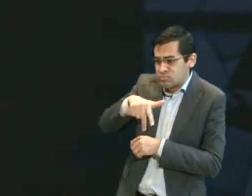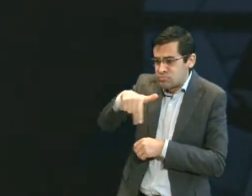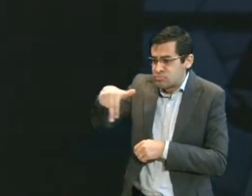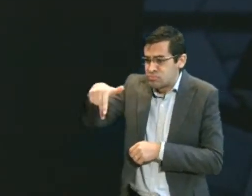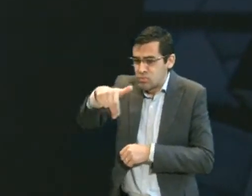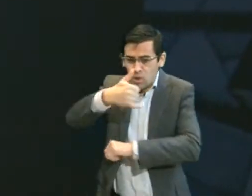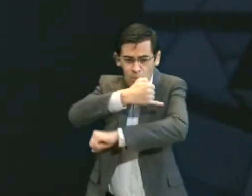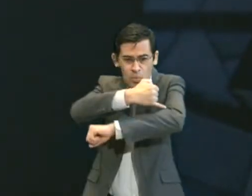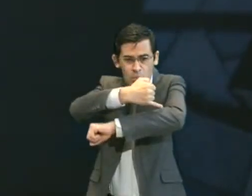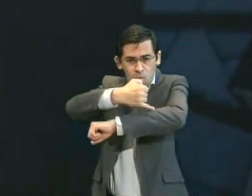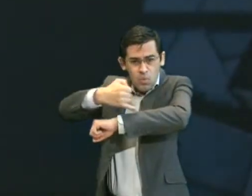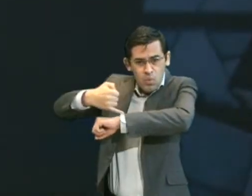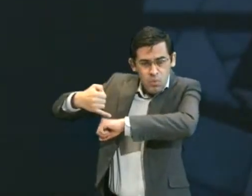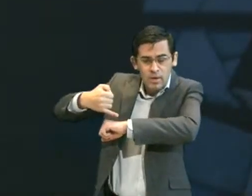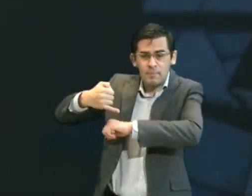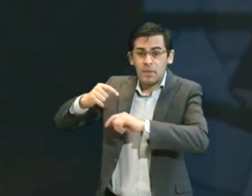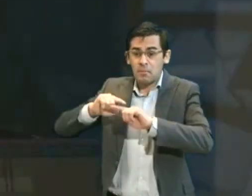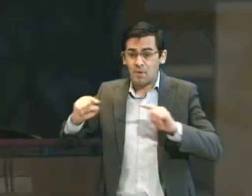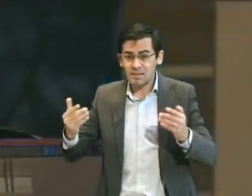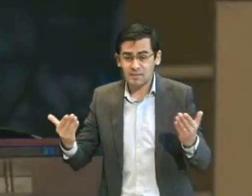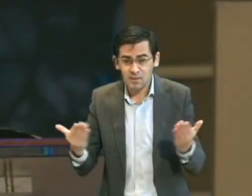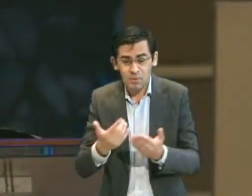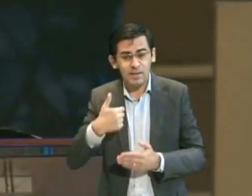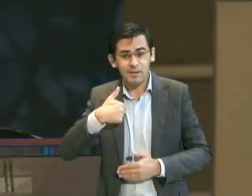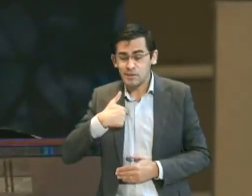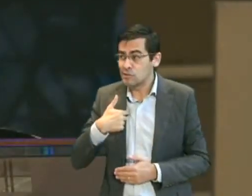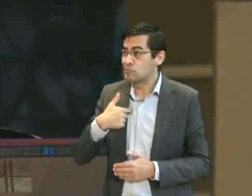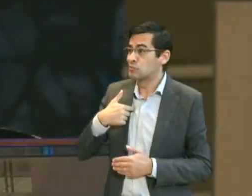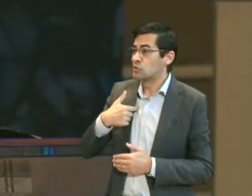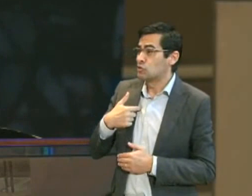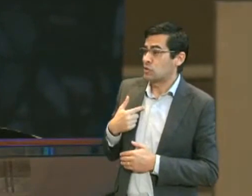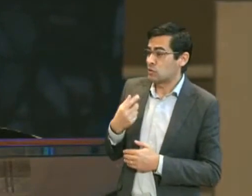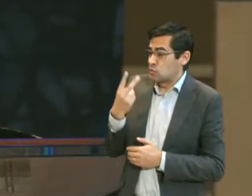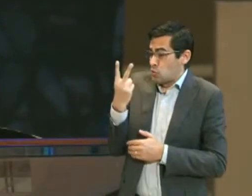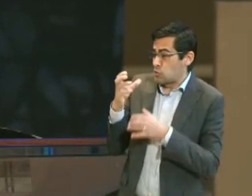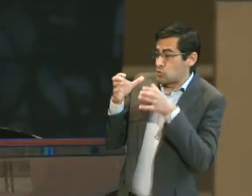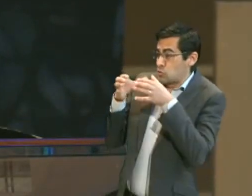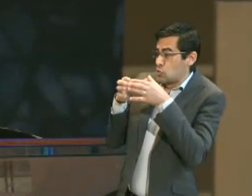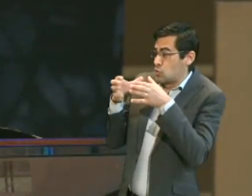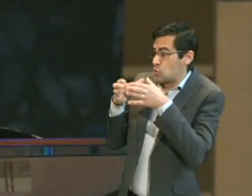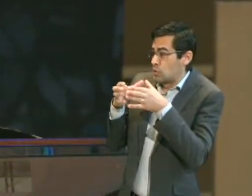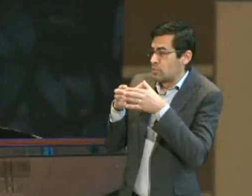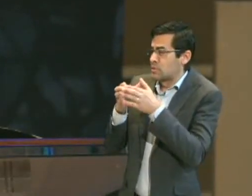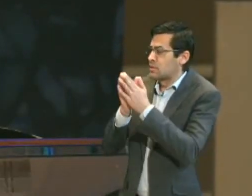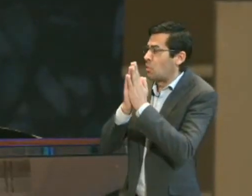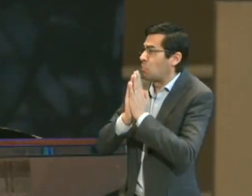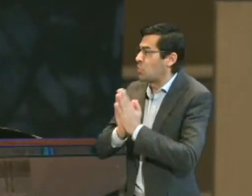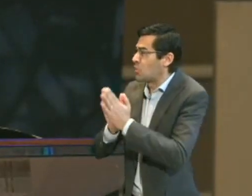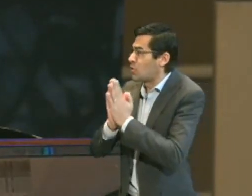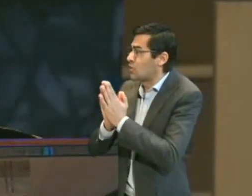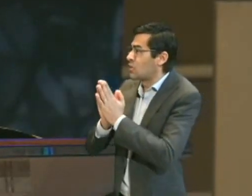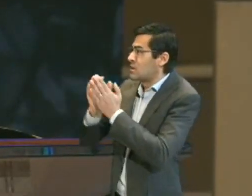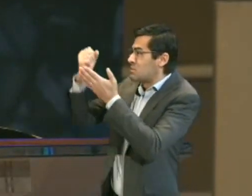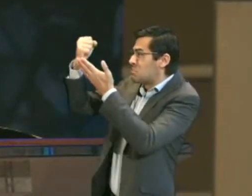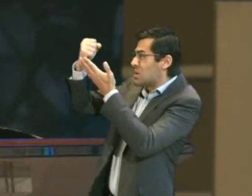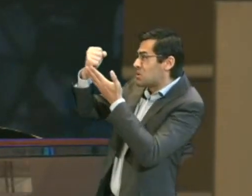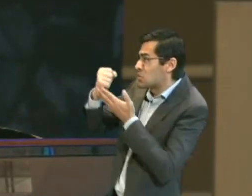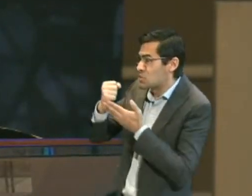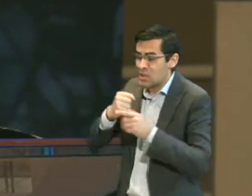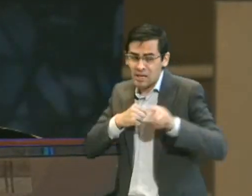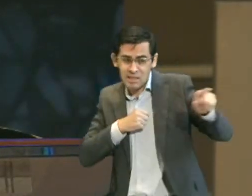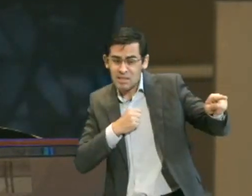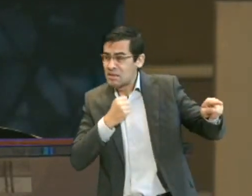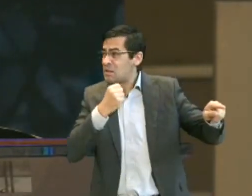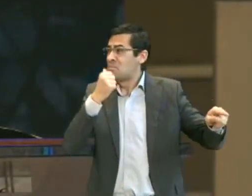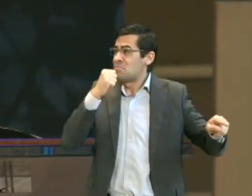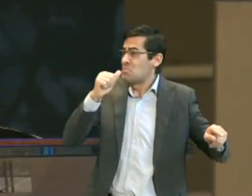Jordão. Já agora sou 2 bandos. livra-me das mãos de meu irmão